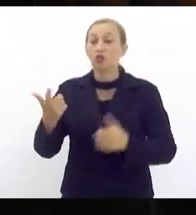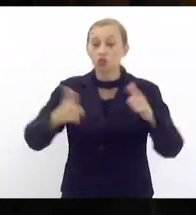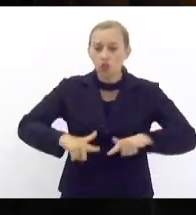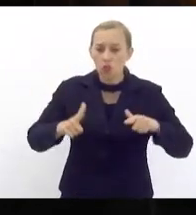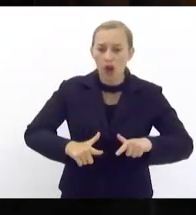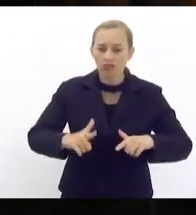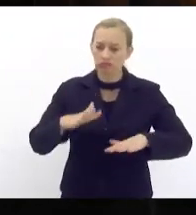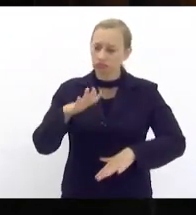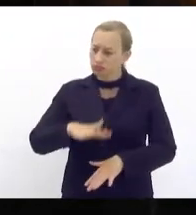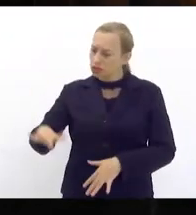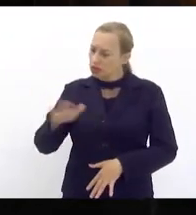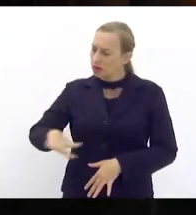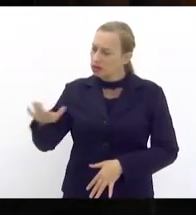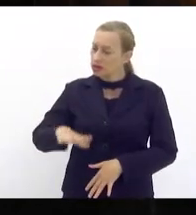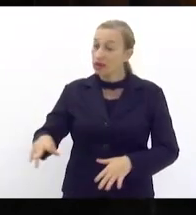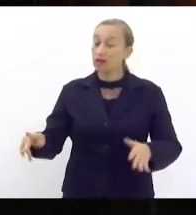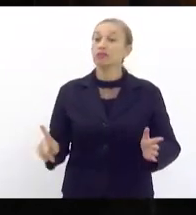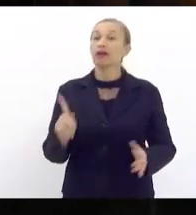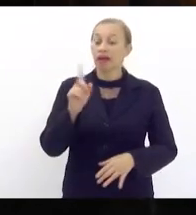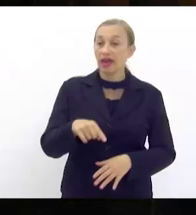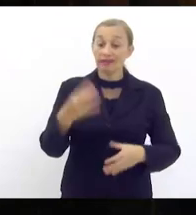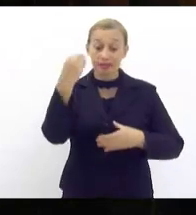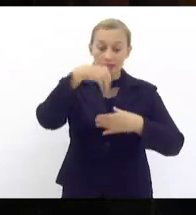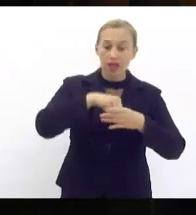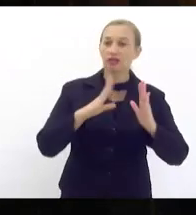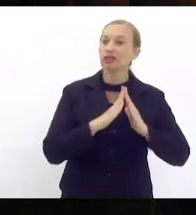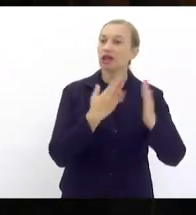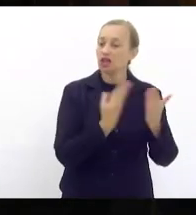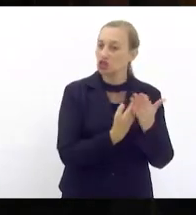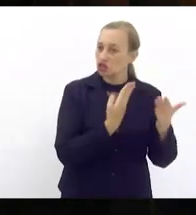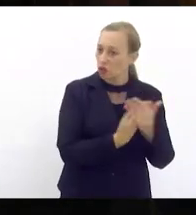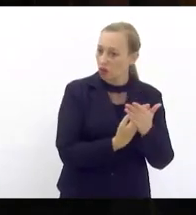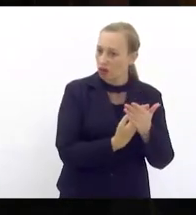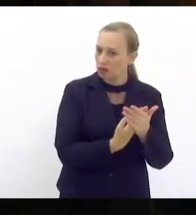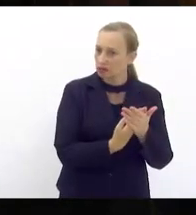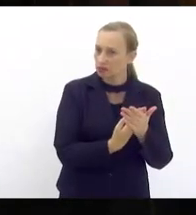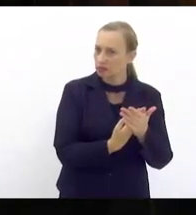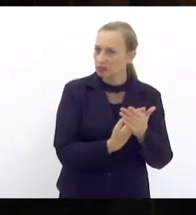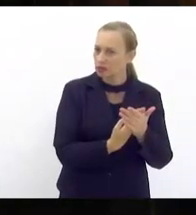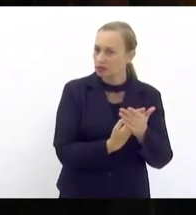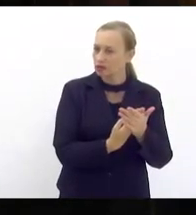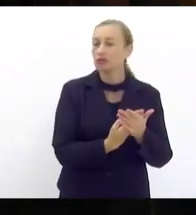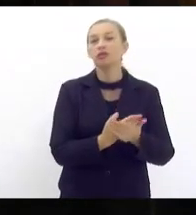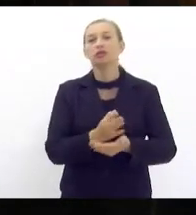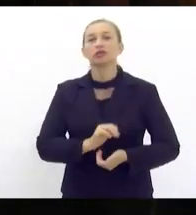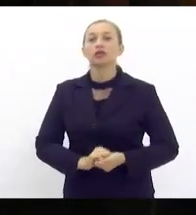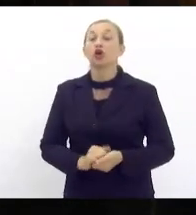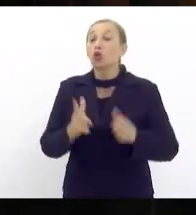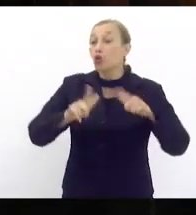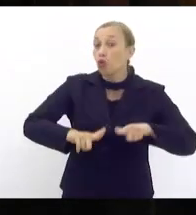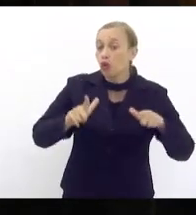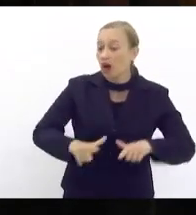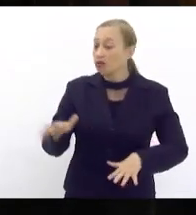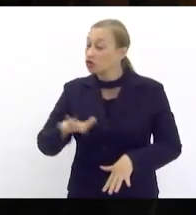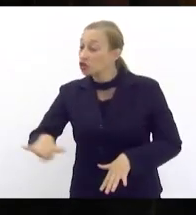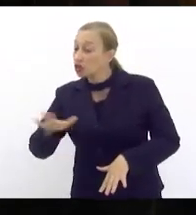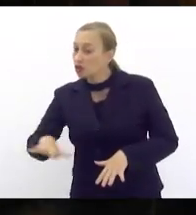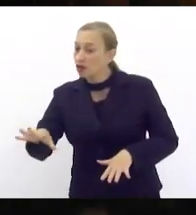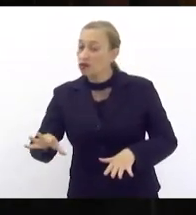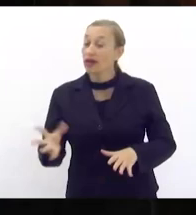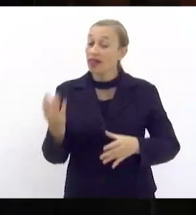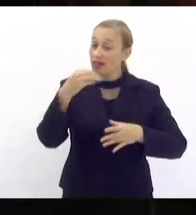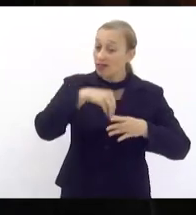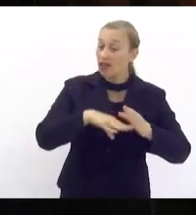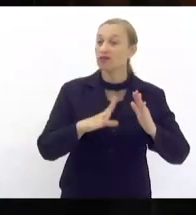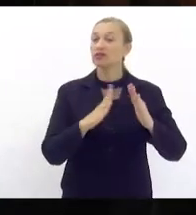escola sou a favor do aumento da maioridade escolar isso mesmo lugar de criança é presa na escola